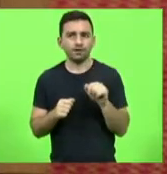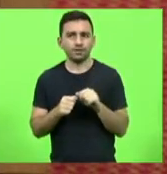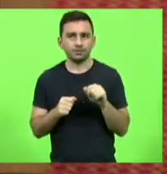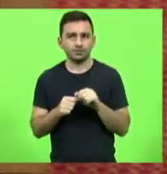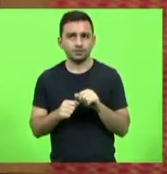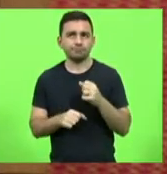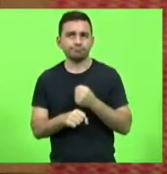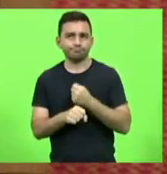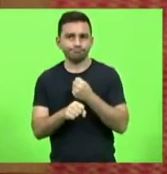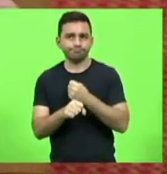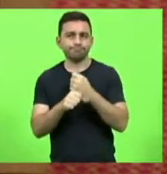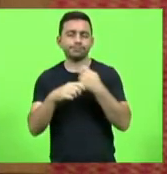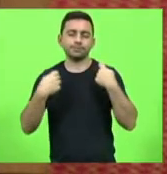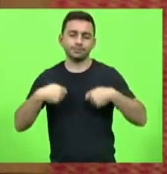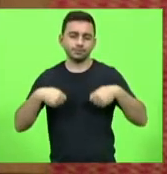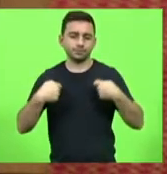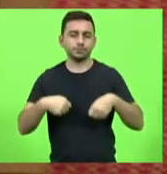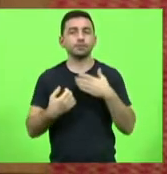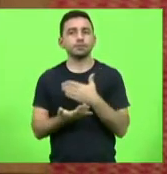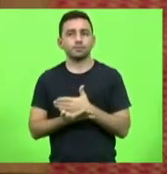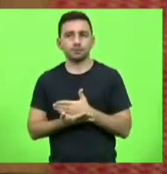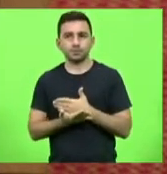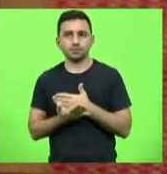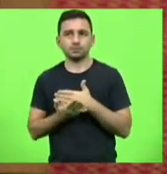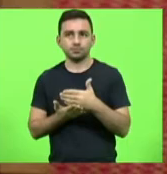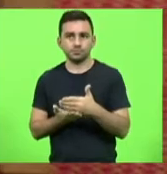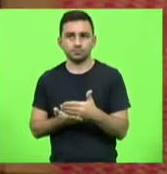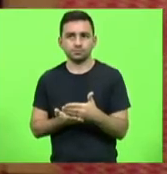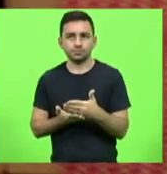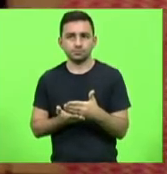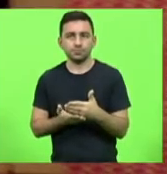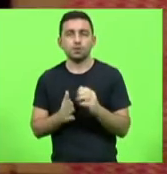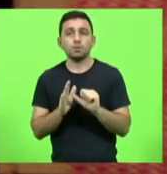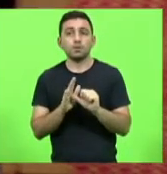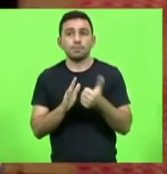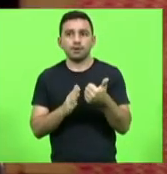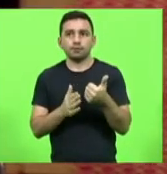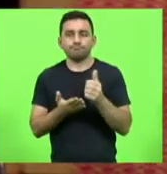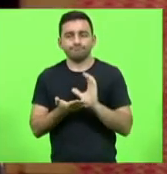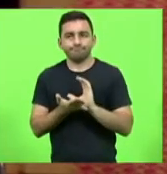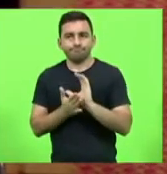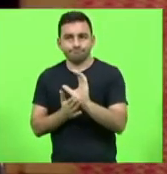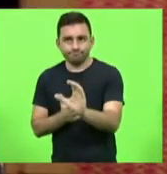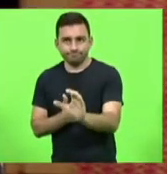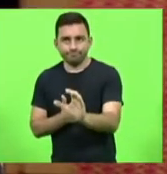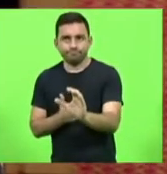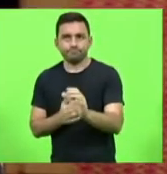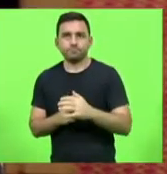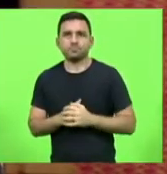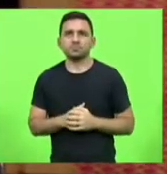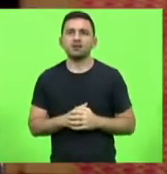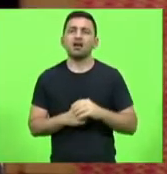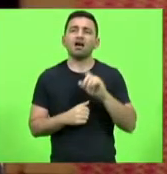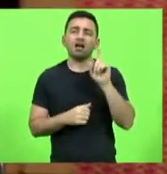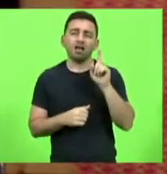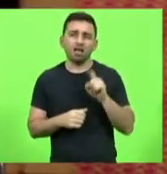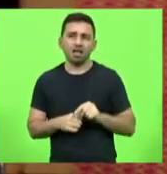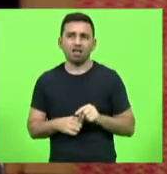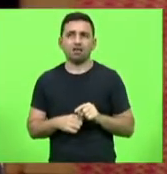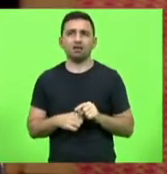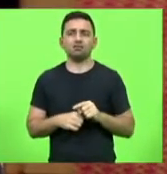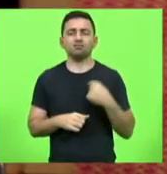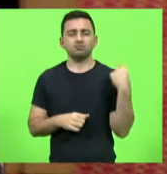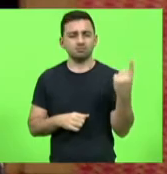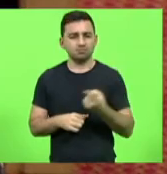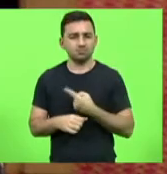começar tão logo os primeiros recursos sejam transferidos, e é a forma de nós